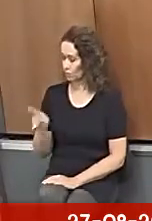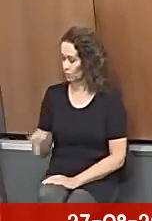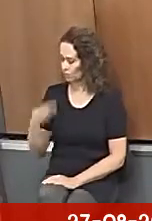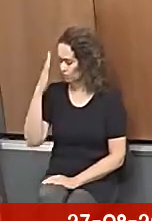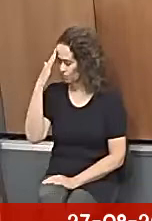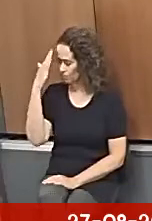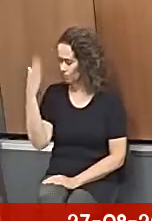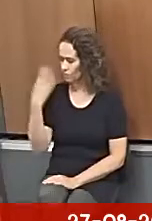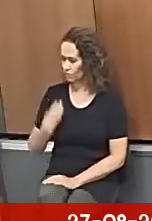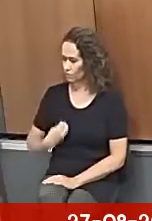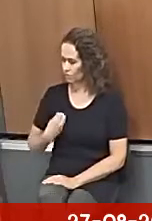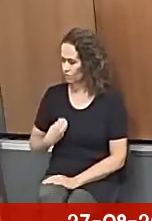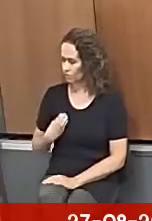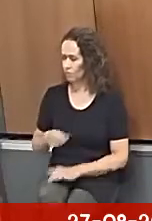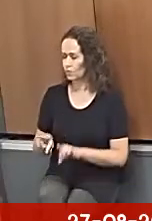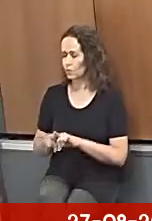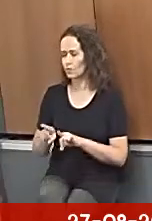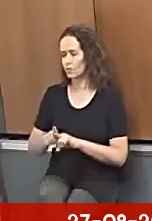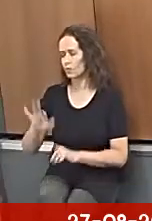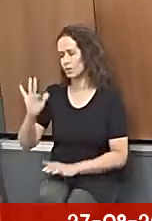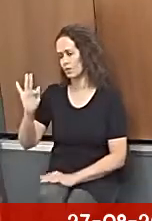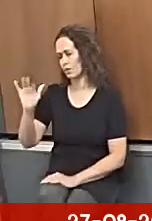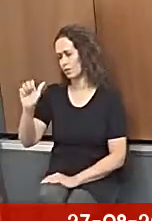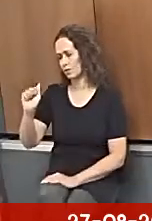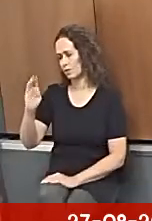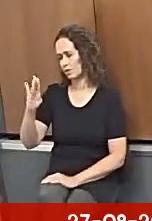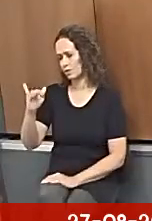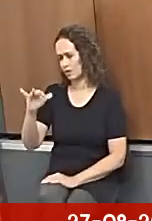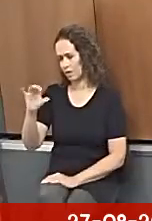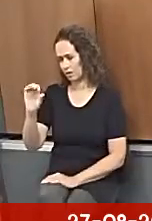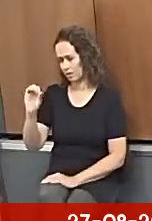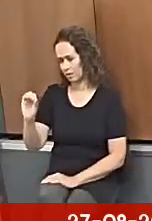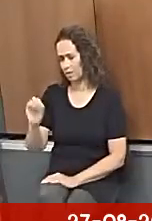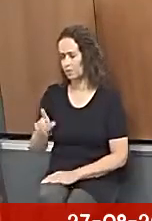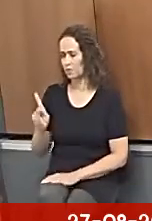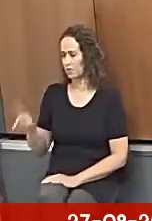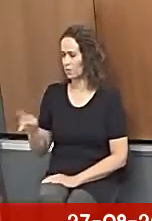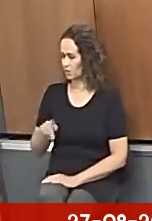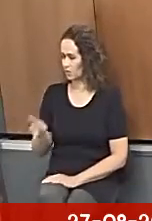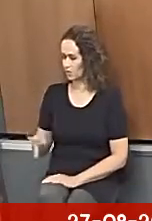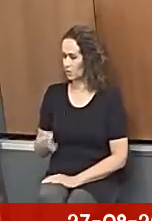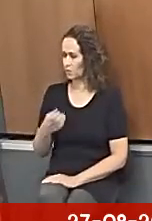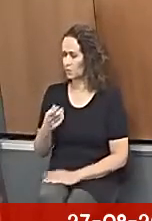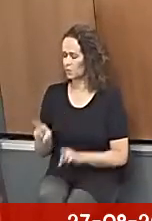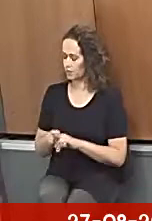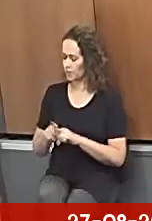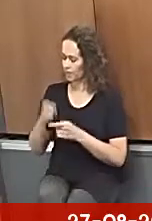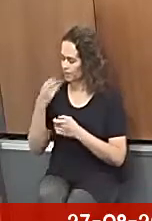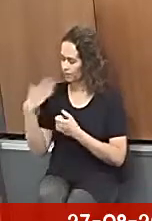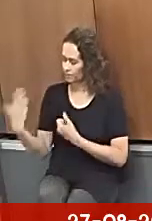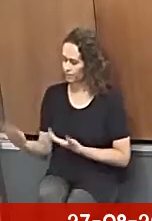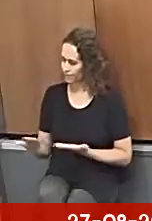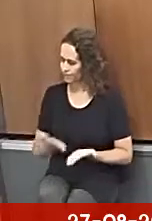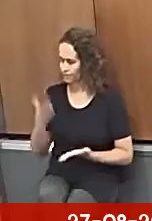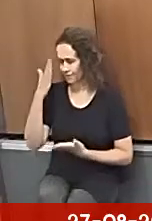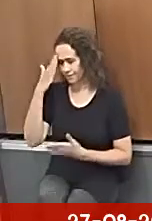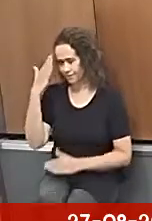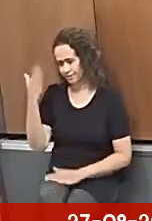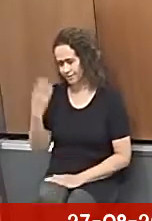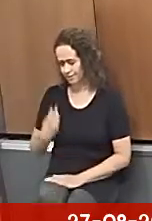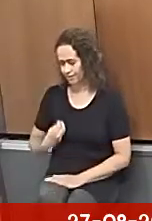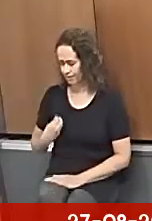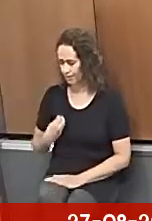fábio de cássio militão professor também seja muito bem vindo falar muito obrigado pela presença e pela